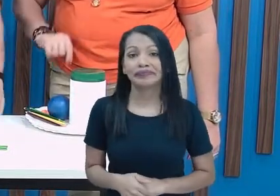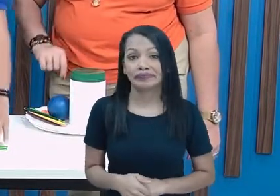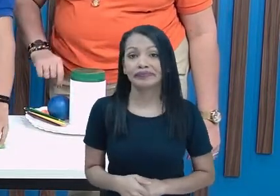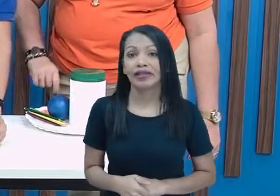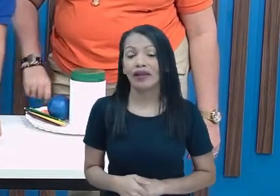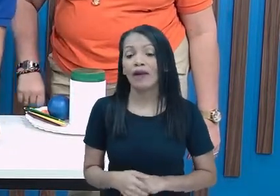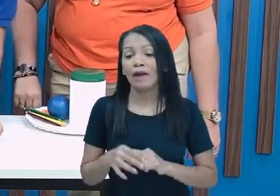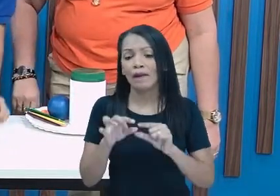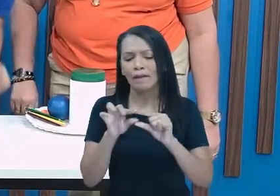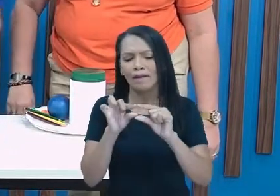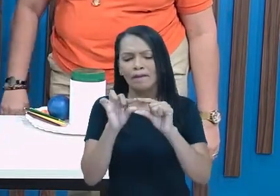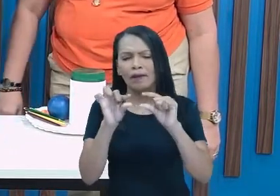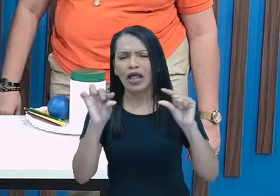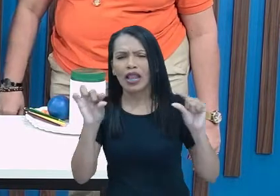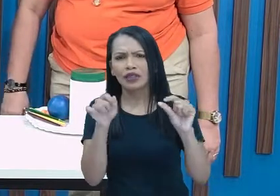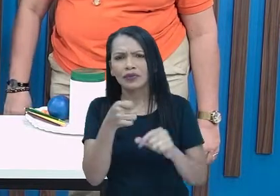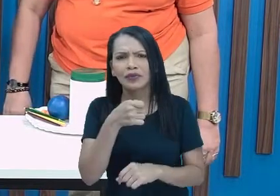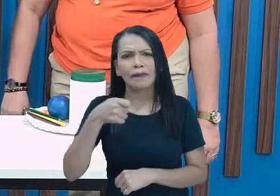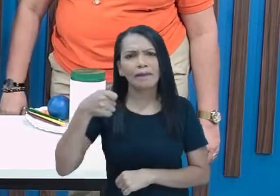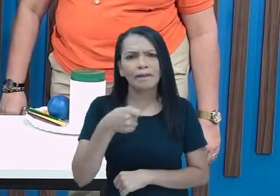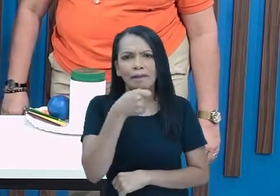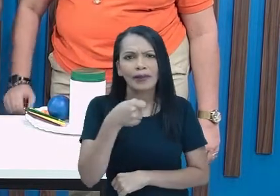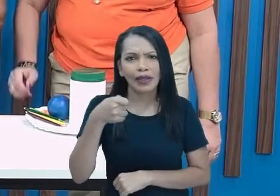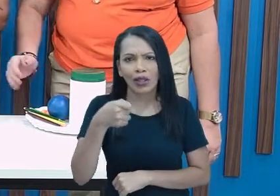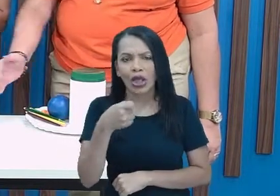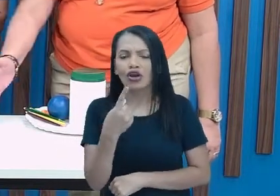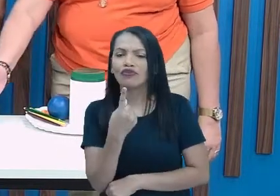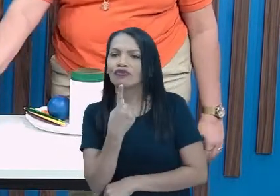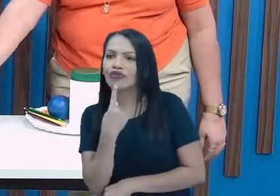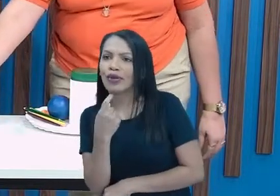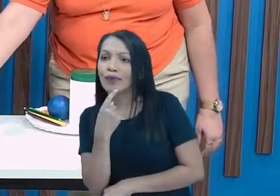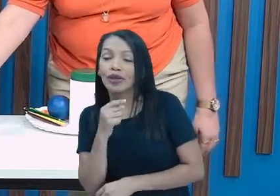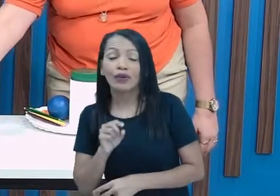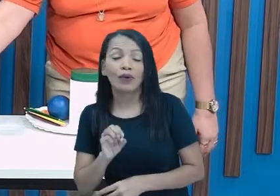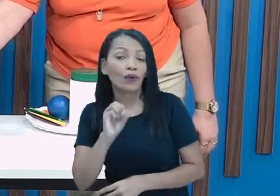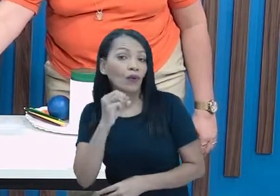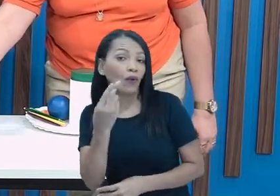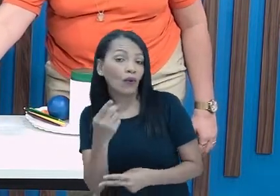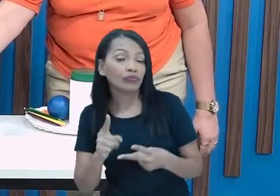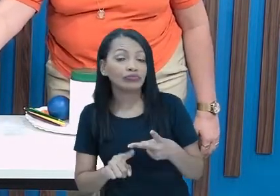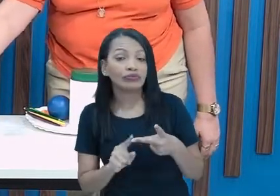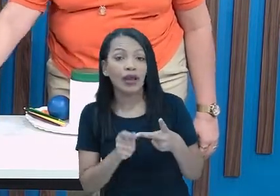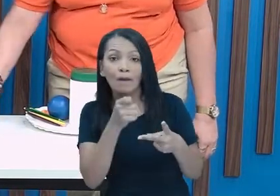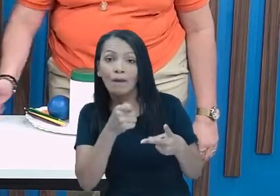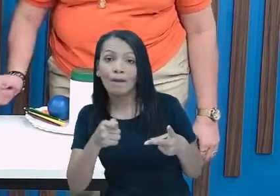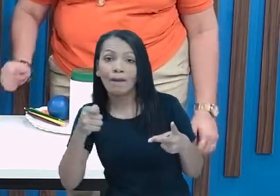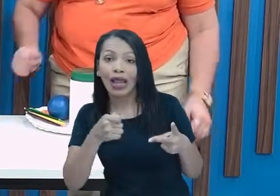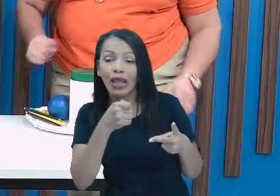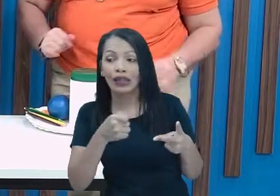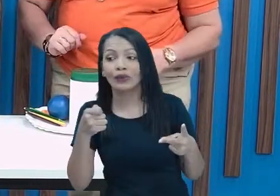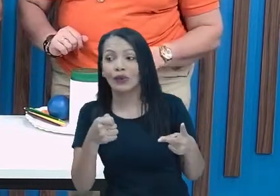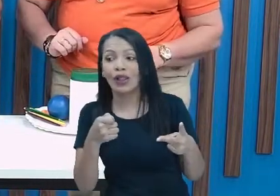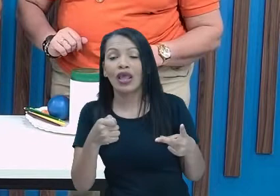ou mais palitos de picolé verdes? Até pela quantidade aqui, assim, a gente já vê que